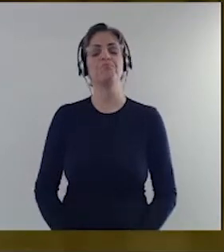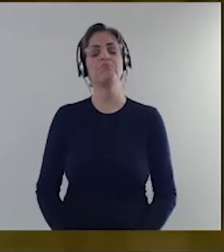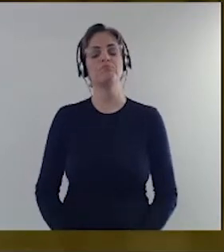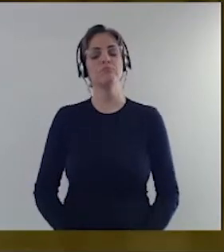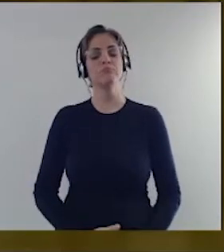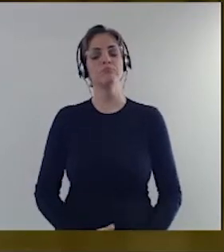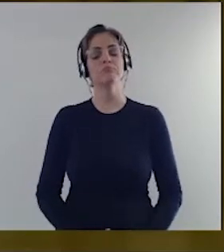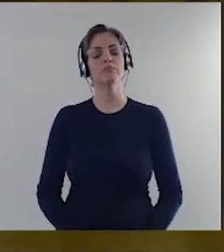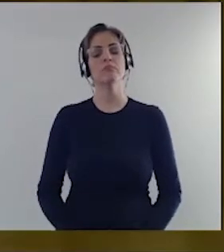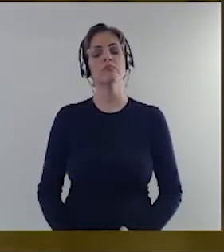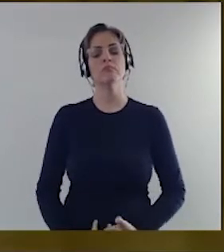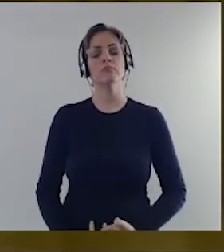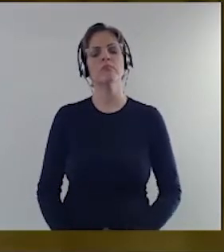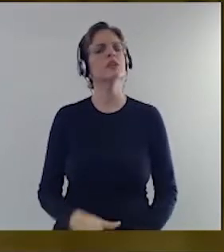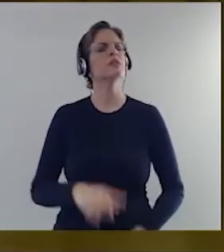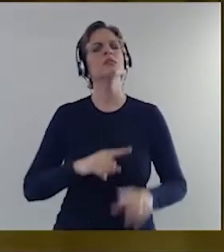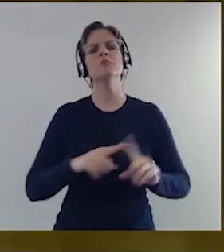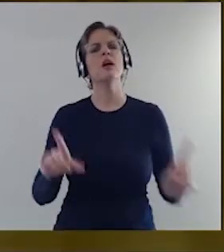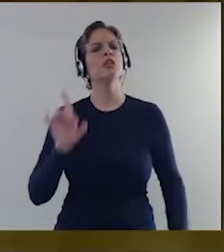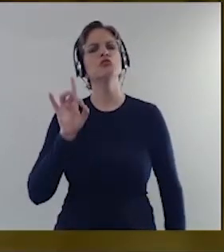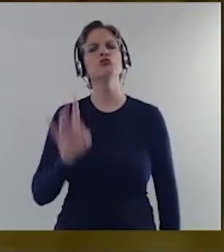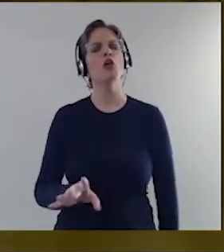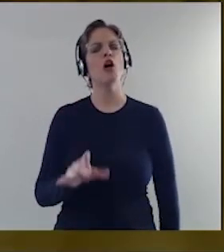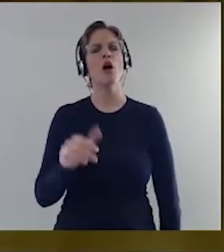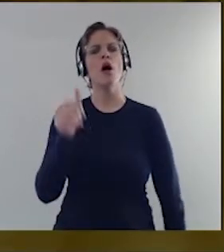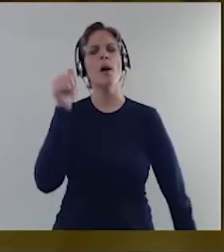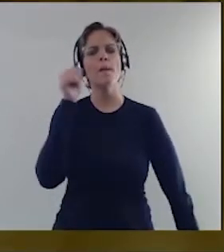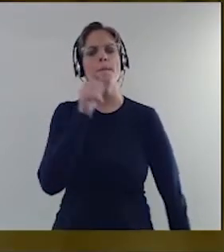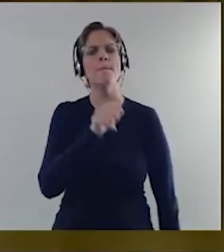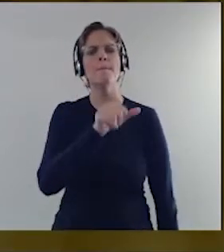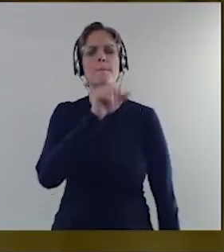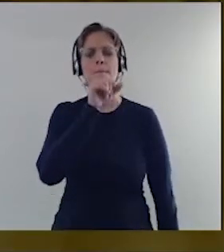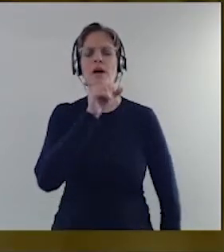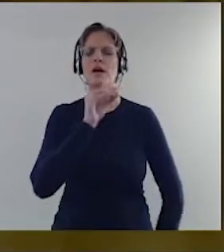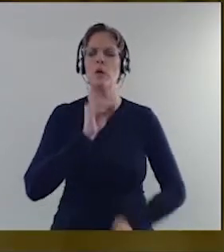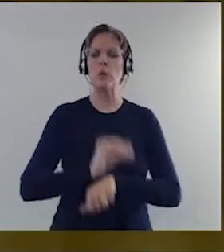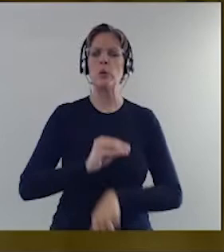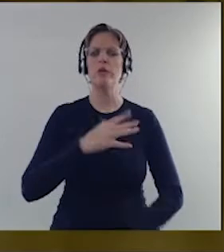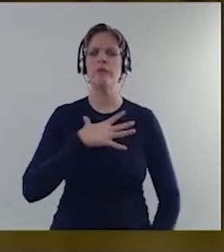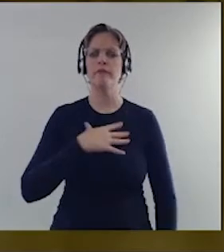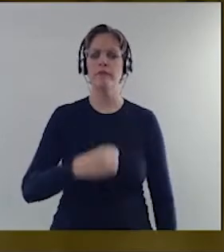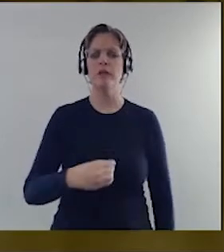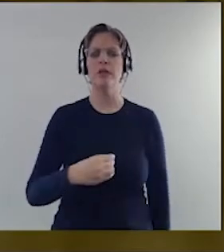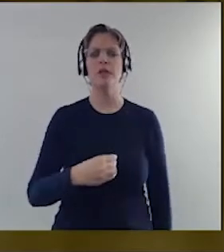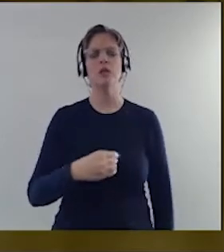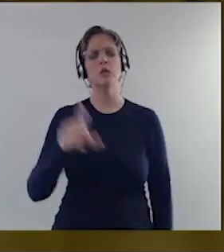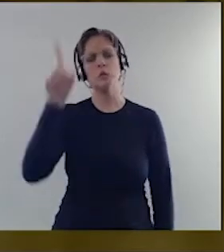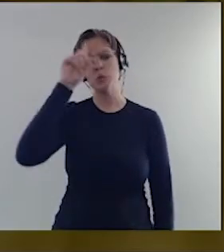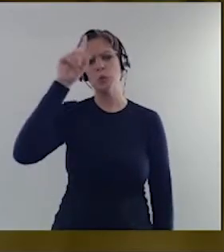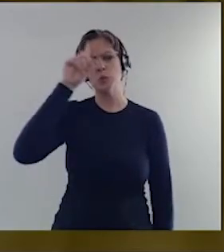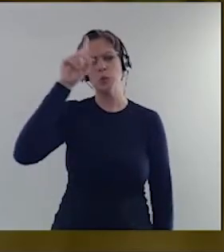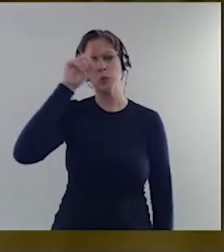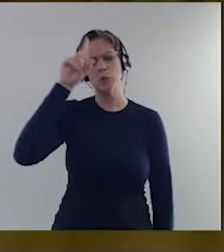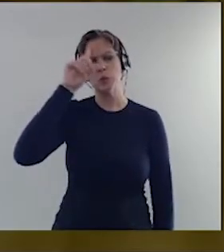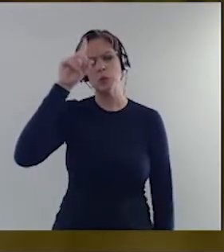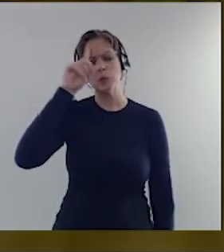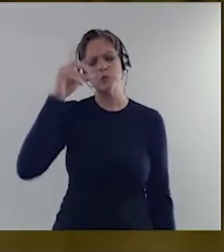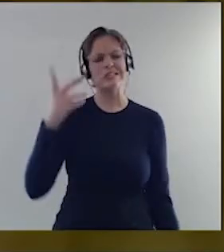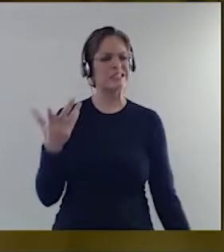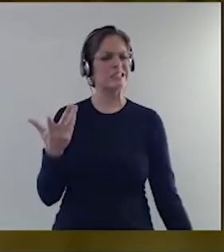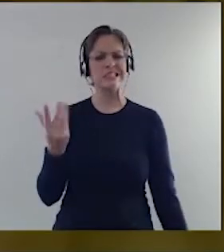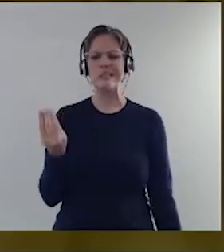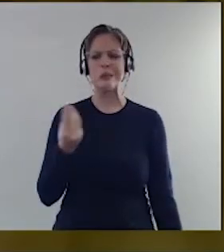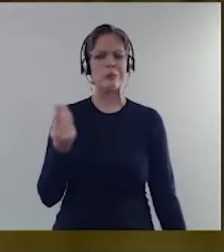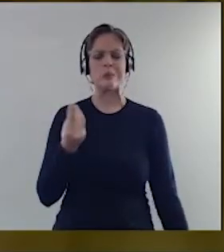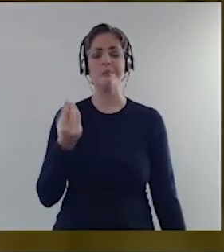exercício exclusivo do acompanhamento da rotina dos filhos, que era exercido pelas mães, as privava do direito